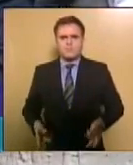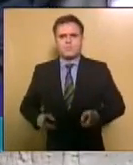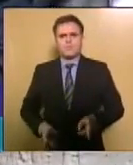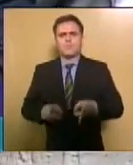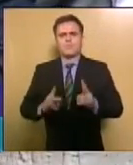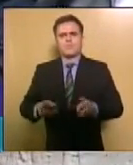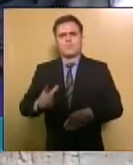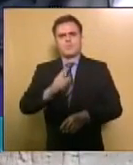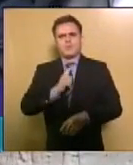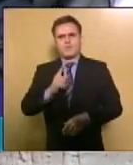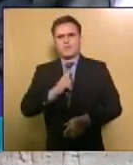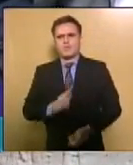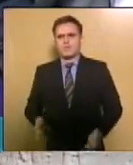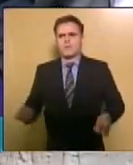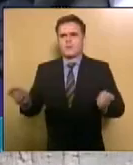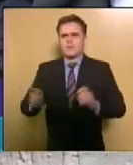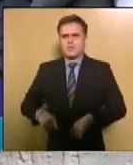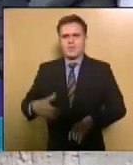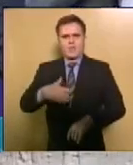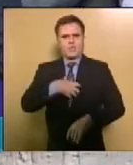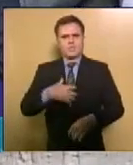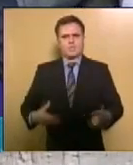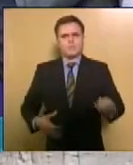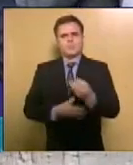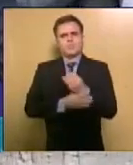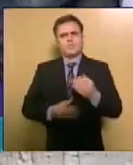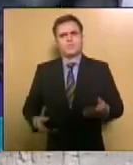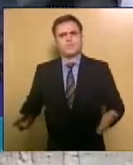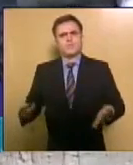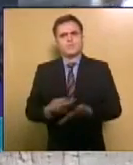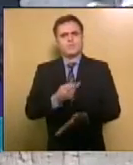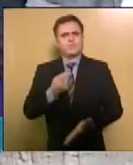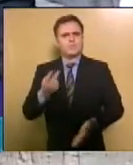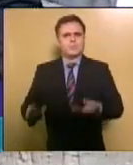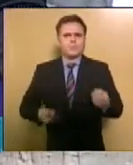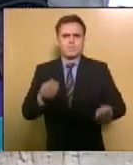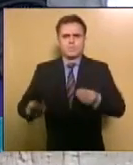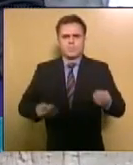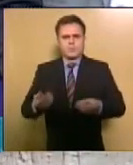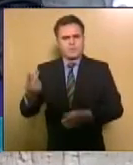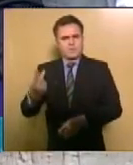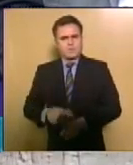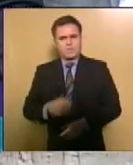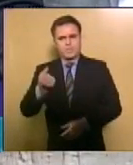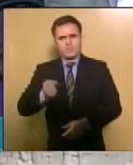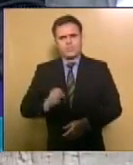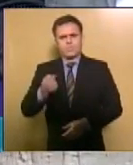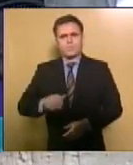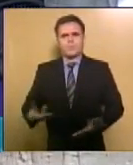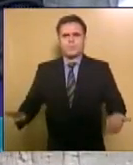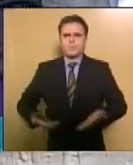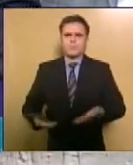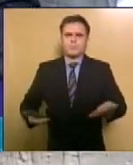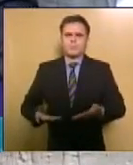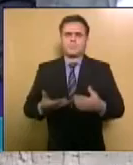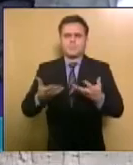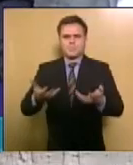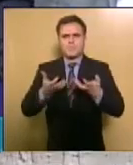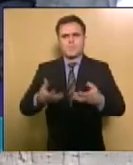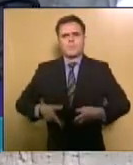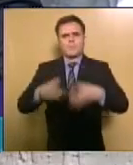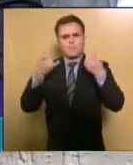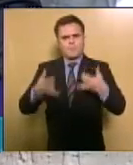tenha uma pelo menos a sensação de segurança o que não acontece no estado de Sergipe hoje eu nesse momento eu quero parabenizar os